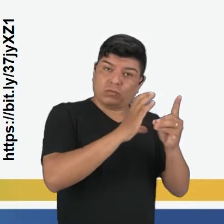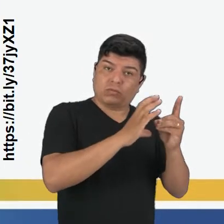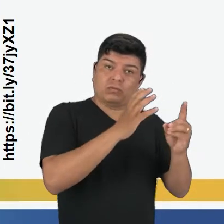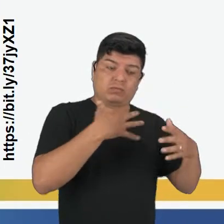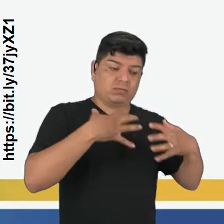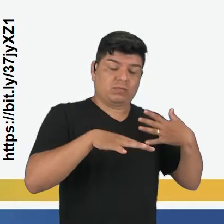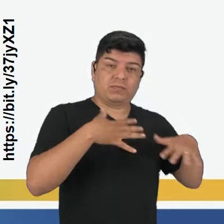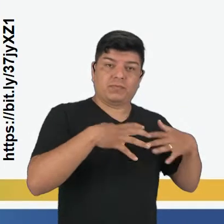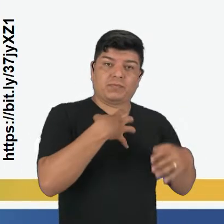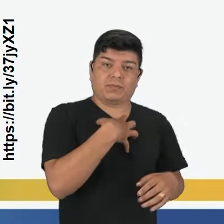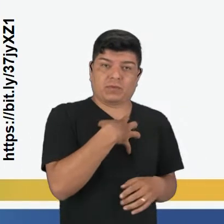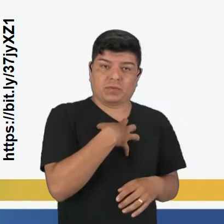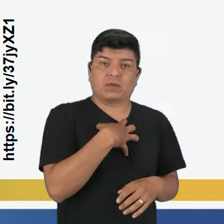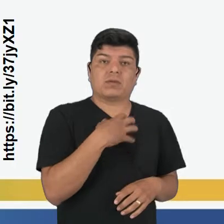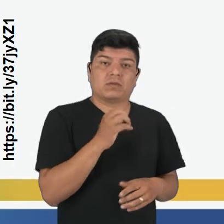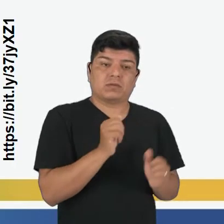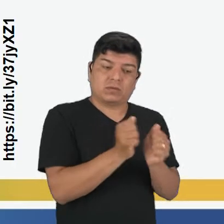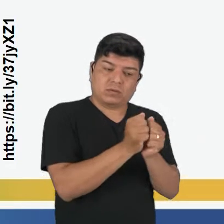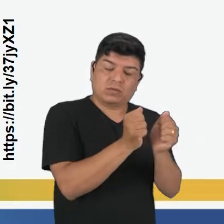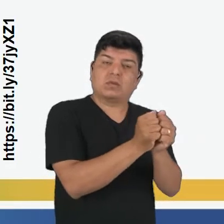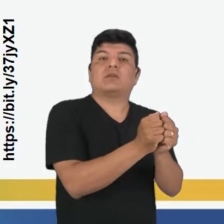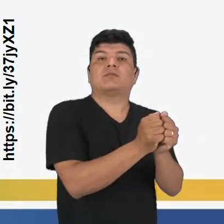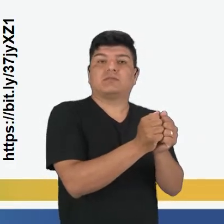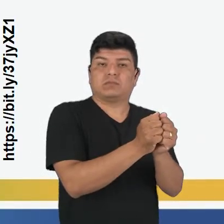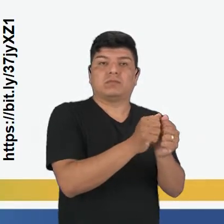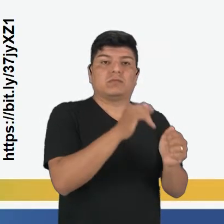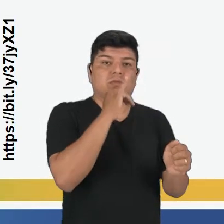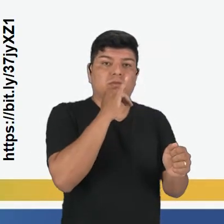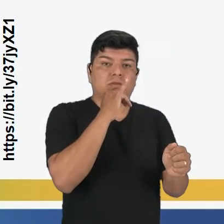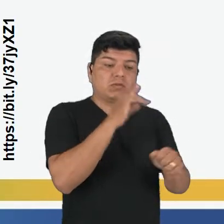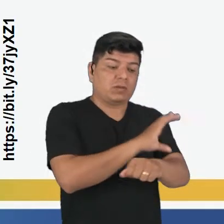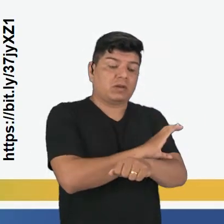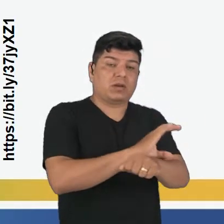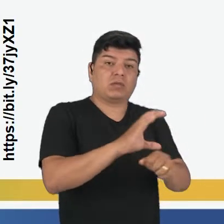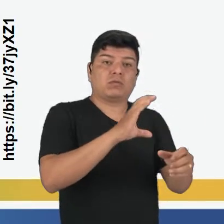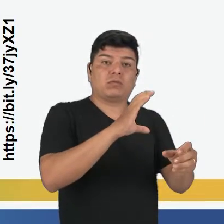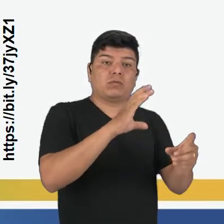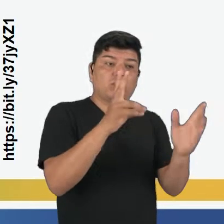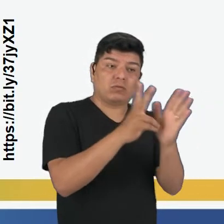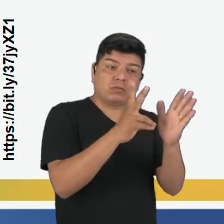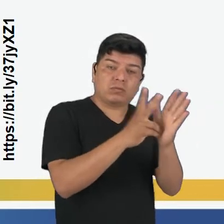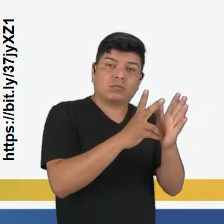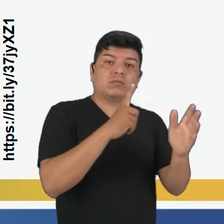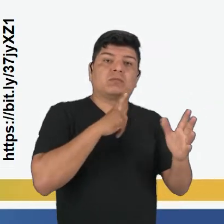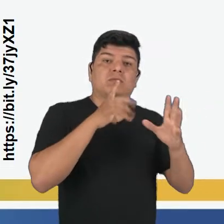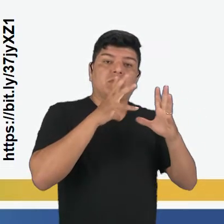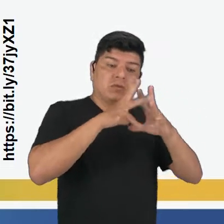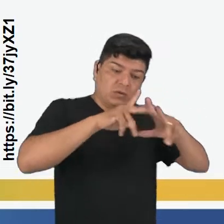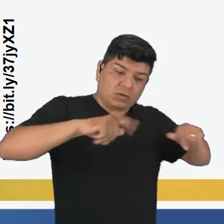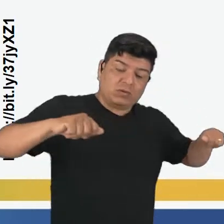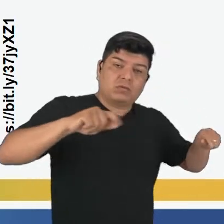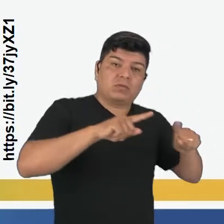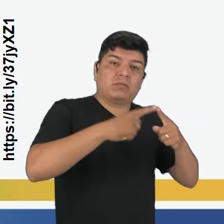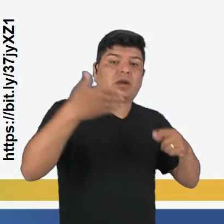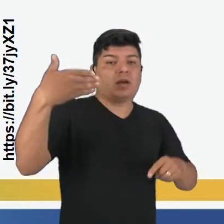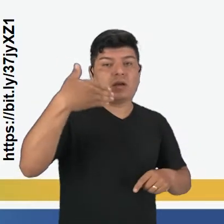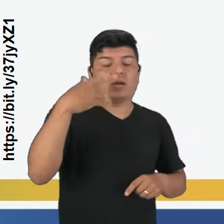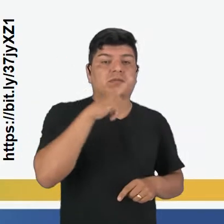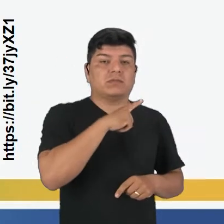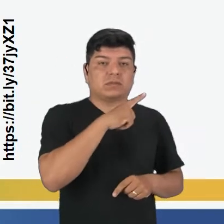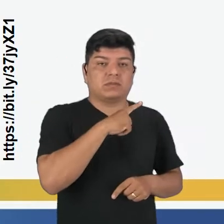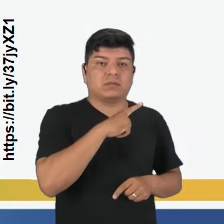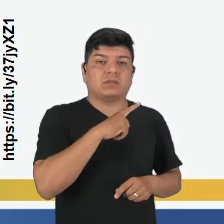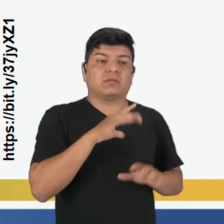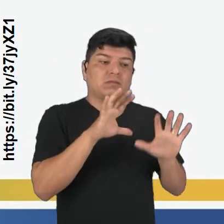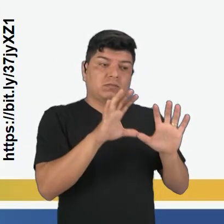compõem os ritos. Você pode observar entre os indígenas um ritual de cura, mas ele vai ter uma sequência, não é? De repente